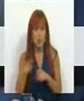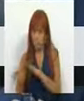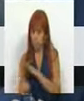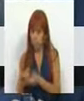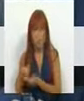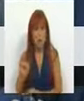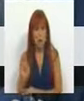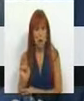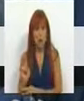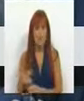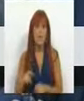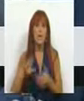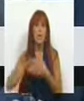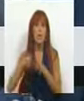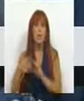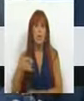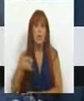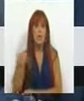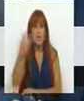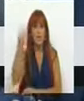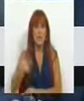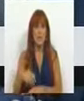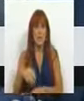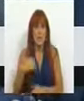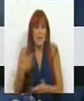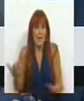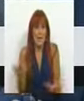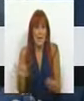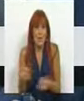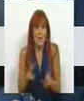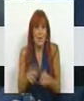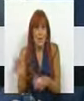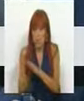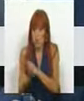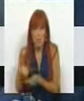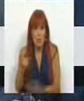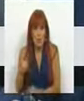depósitos, enquanto na Caixa é 90%, o que quer dizer que na realidade, os